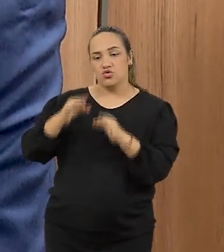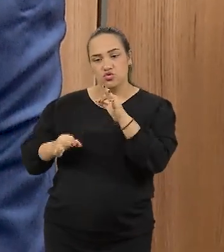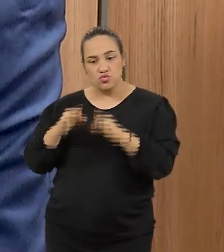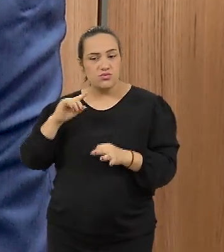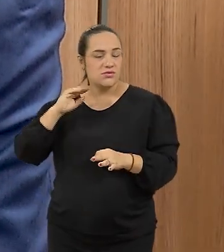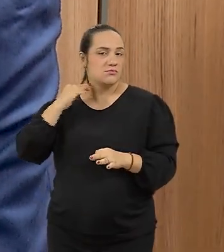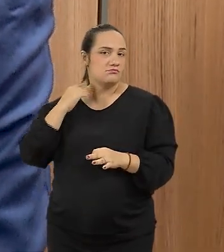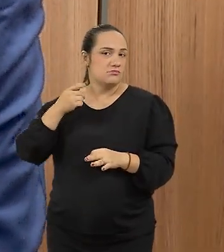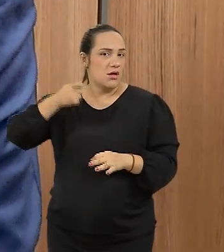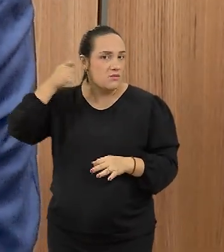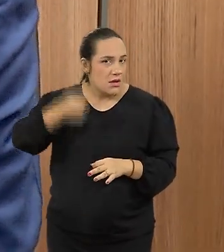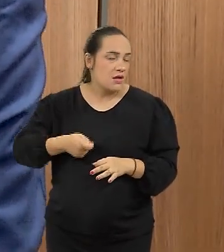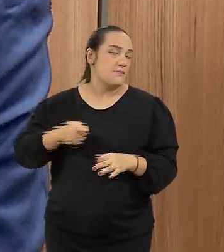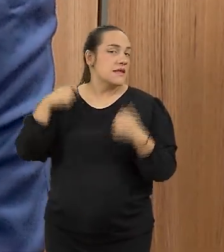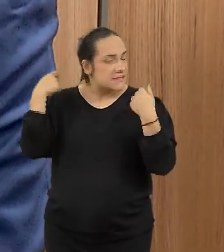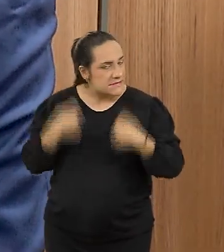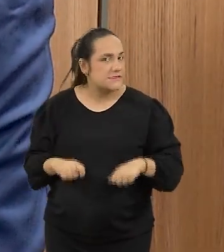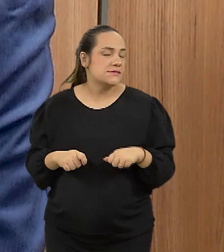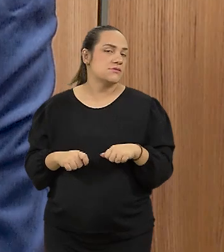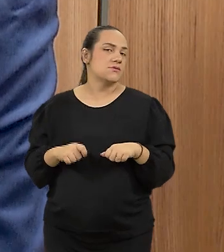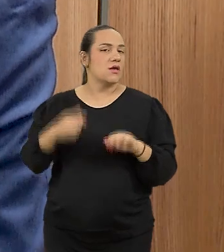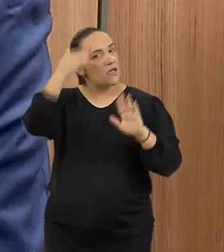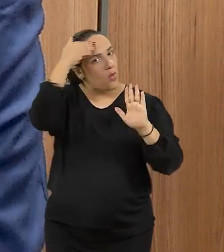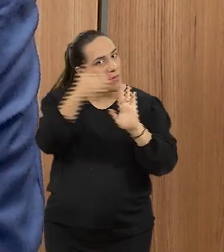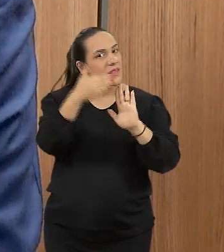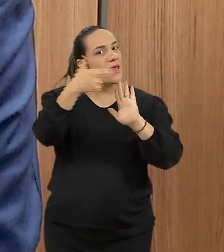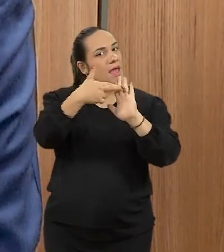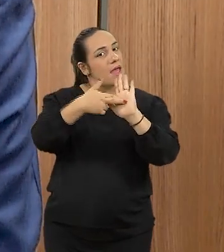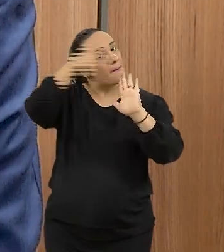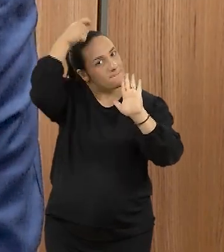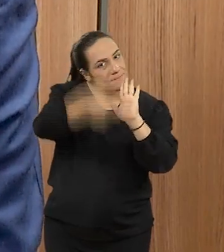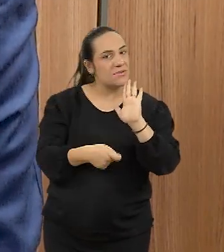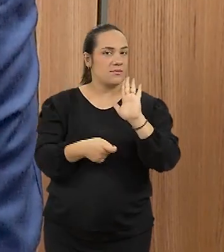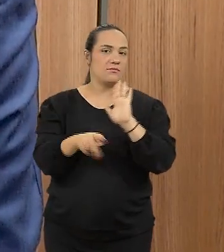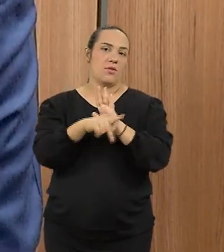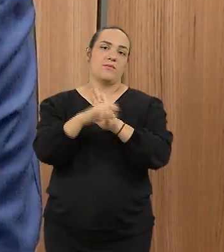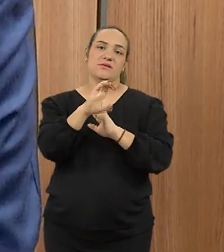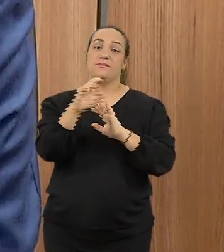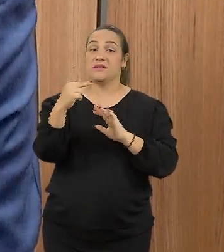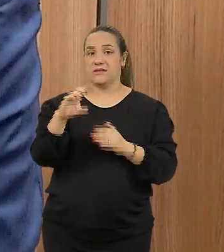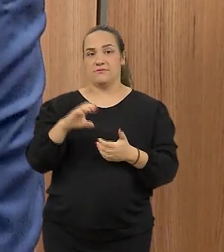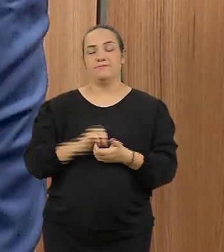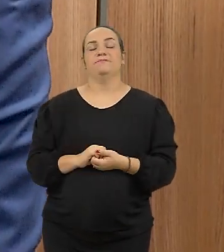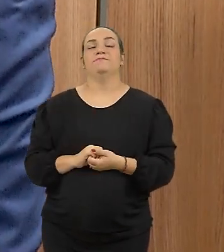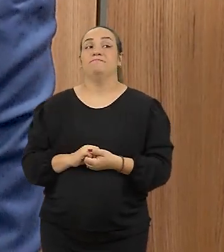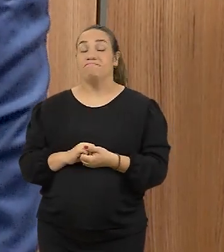seguir uma rotina e as formalidades estabelecidas pelo Código de Processo Civil.